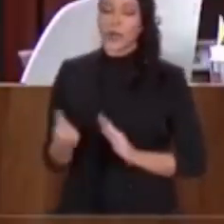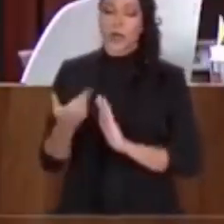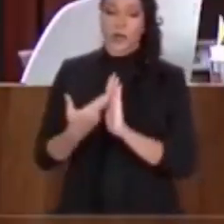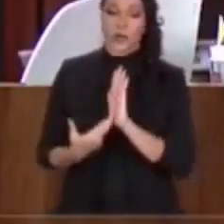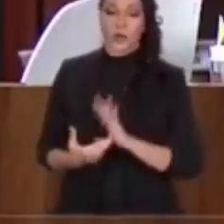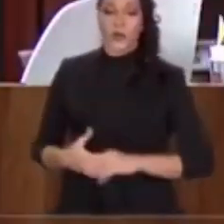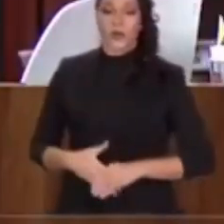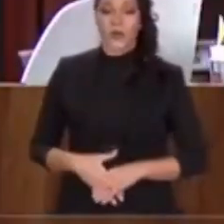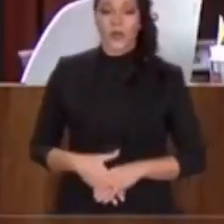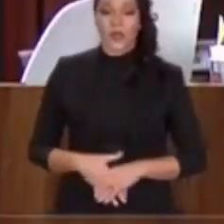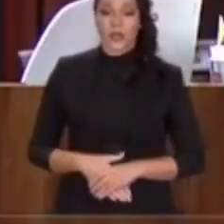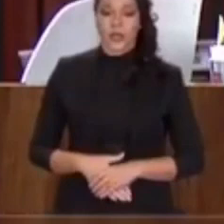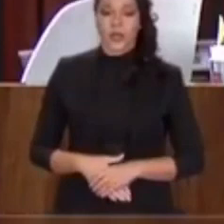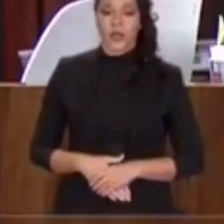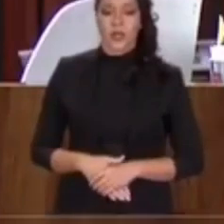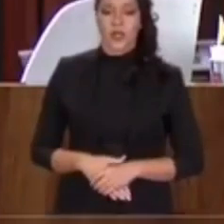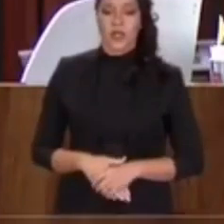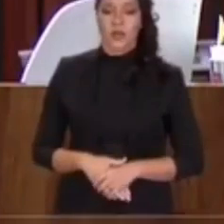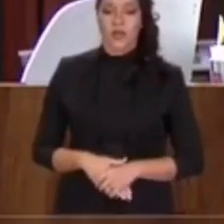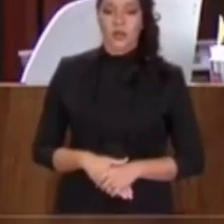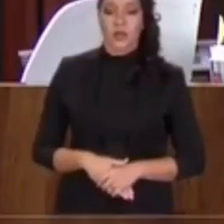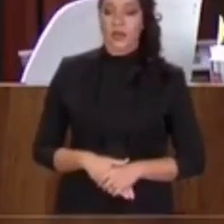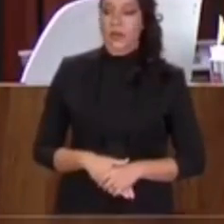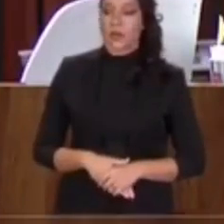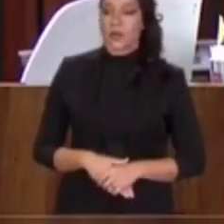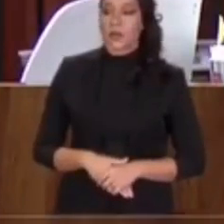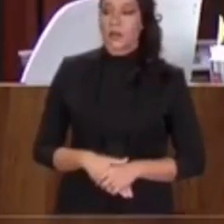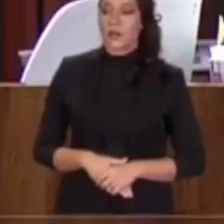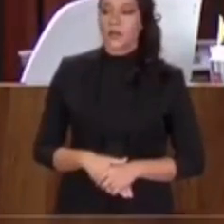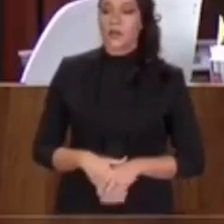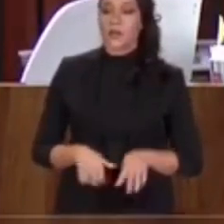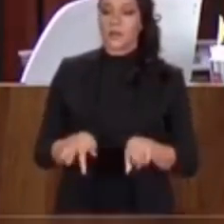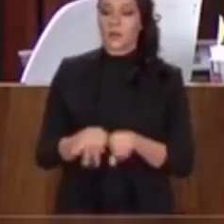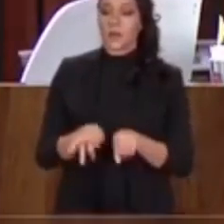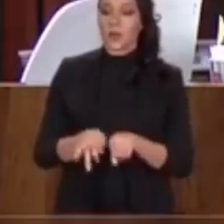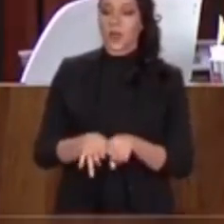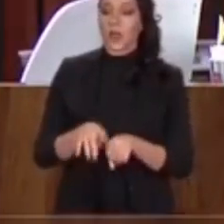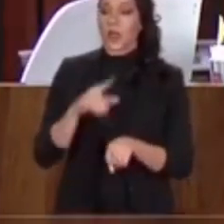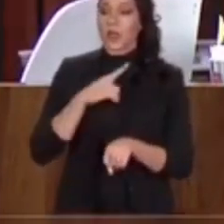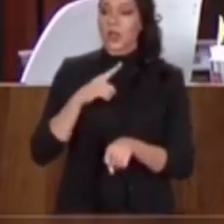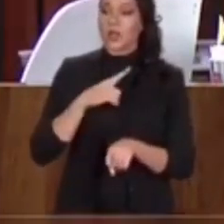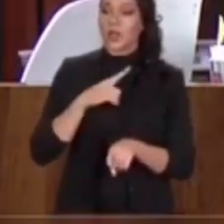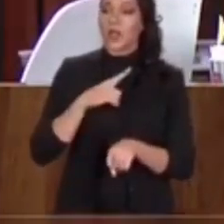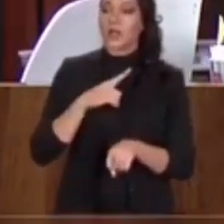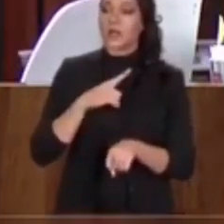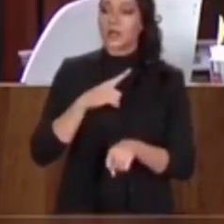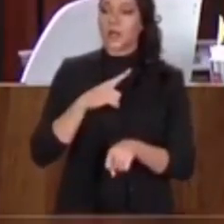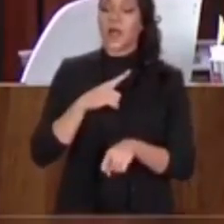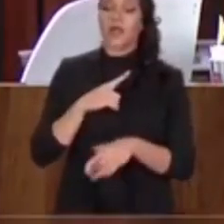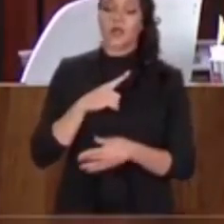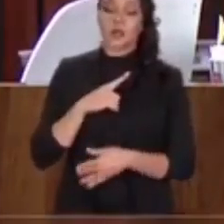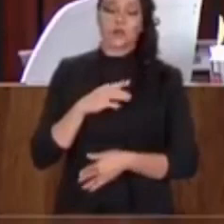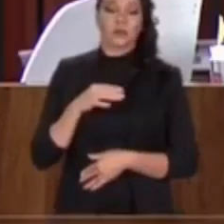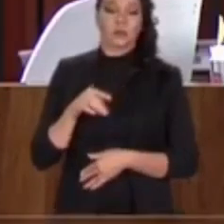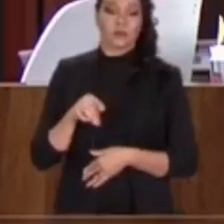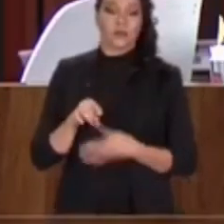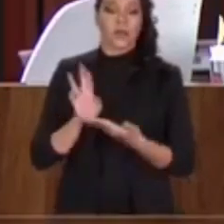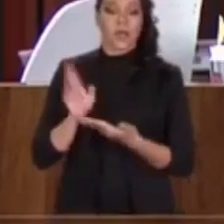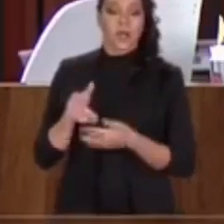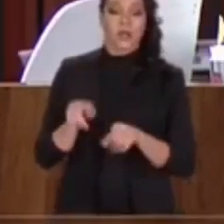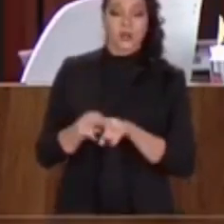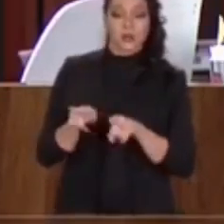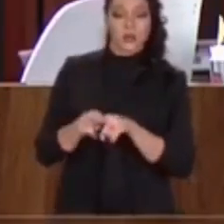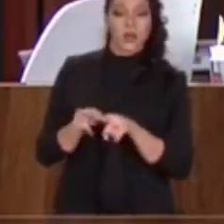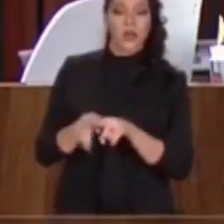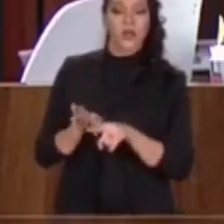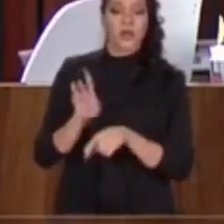relator eu destaquei então apresentou rapidamente Meu voto que agora é coincidente com o voto do